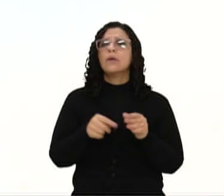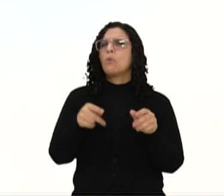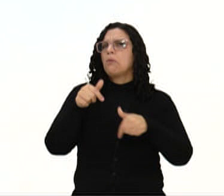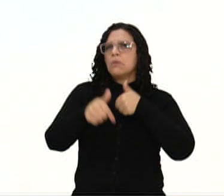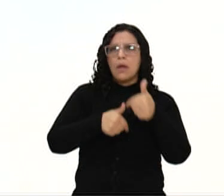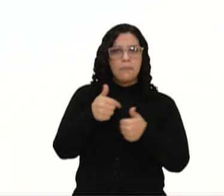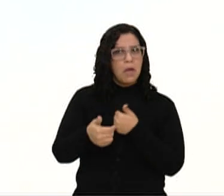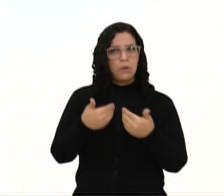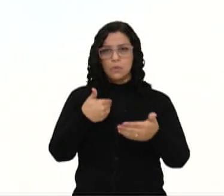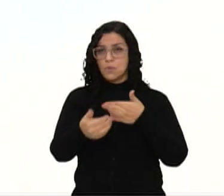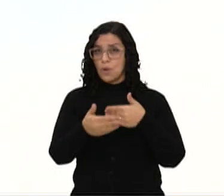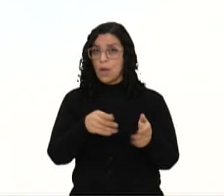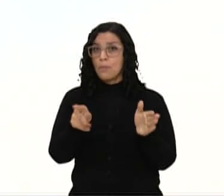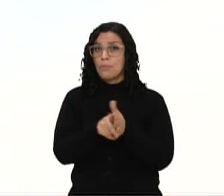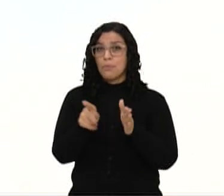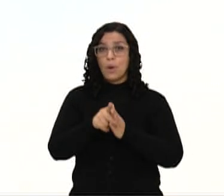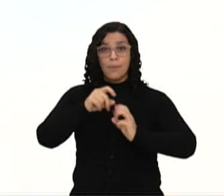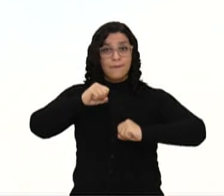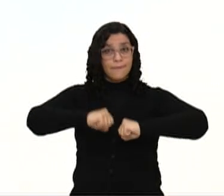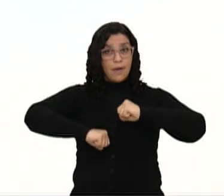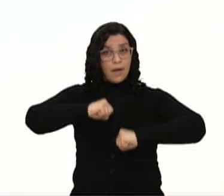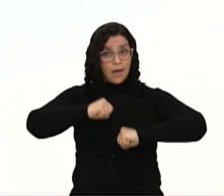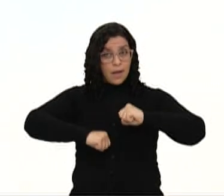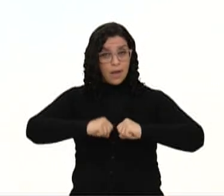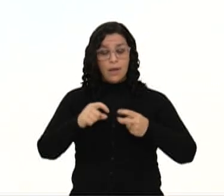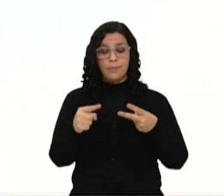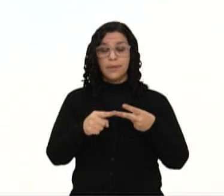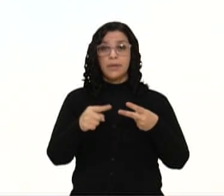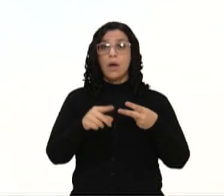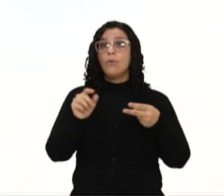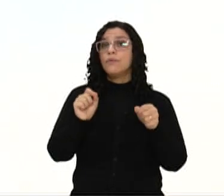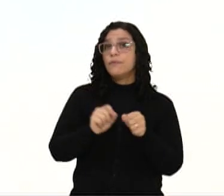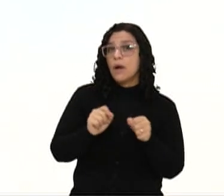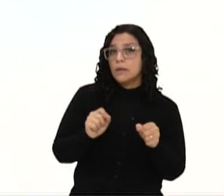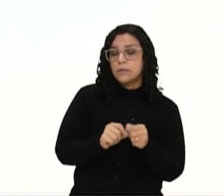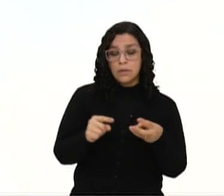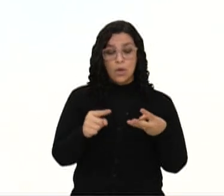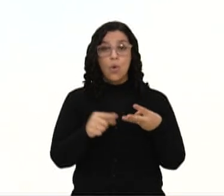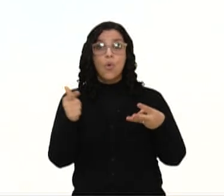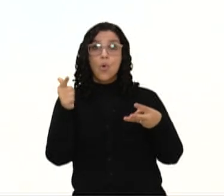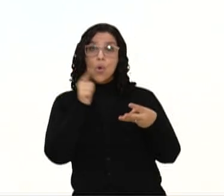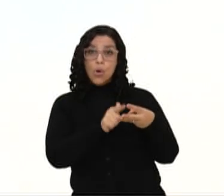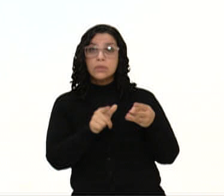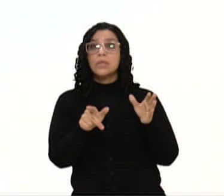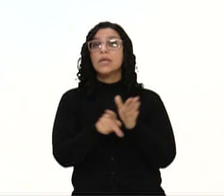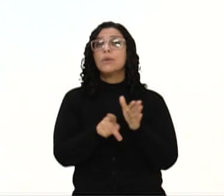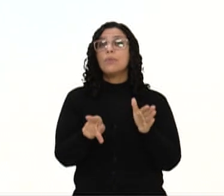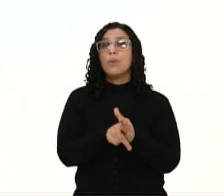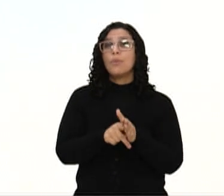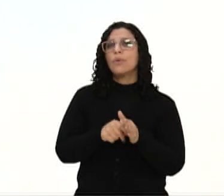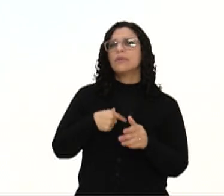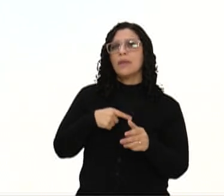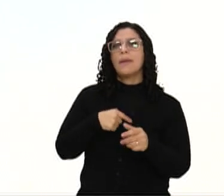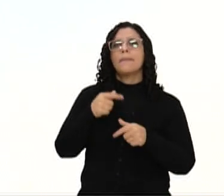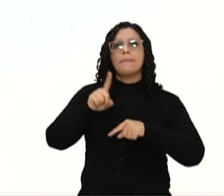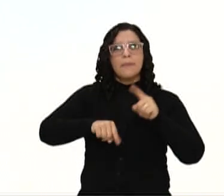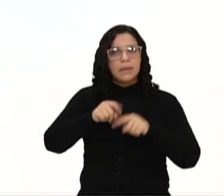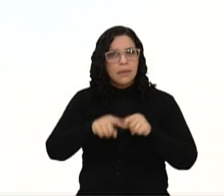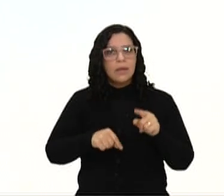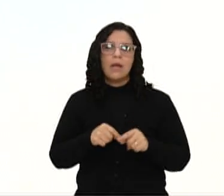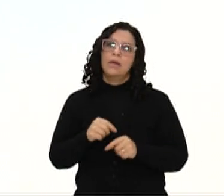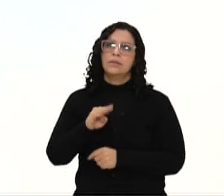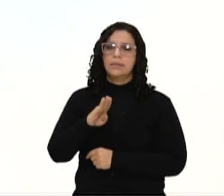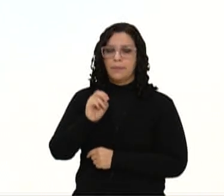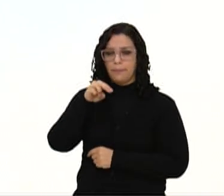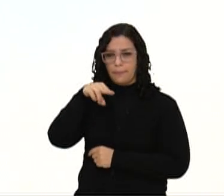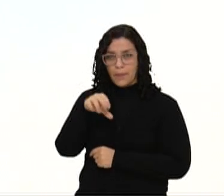atividade destinada à fabricação, elaboração ou obtenção de bens e serviços. Então,